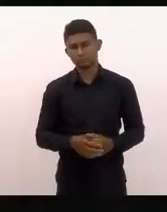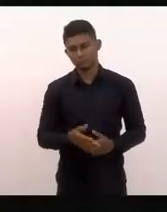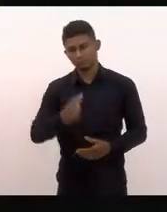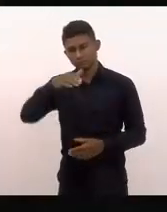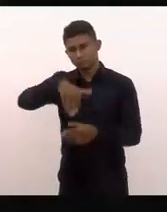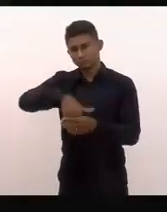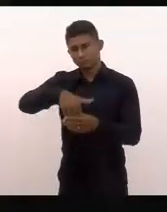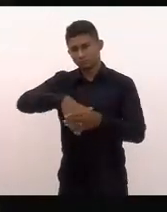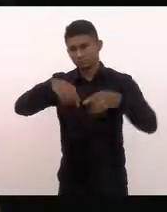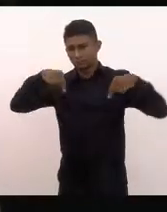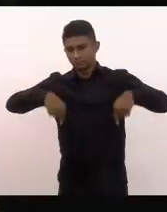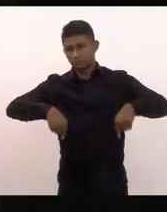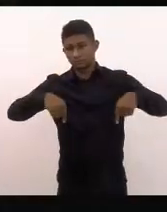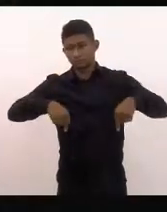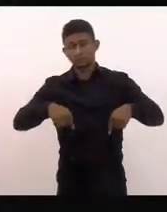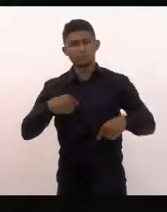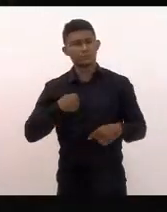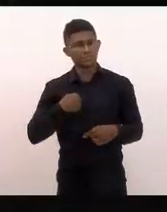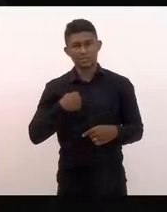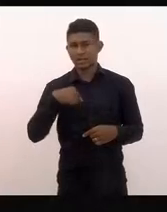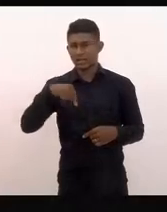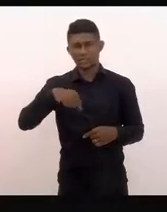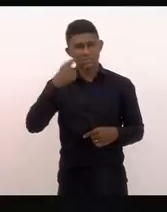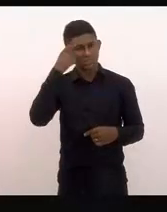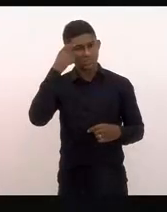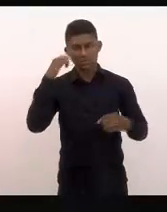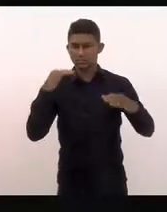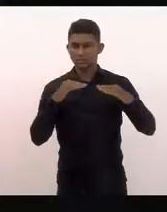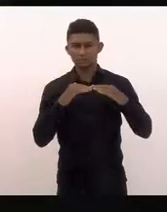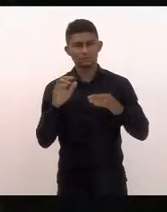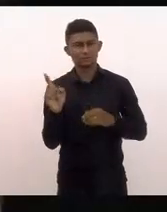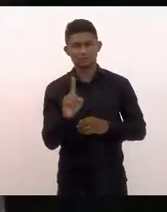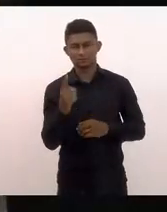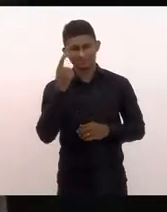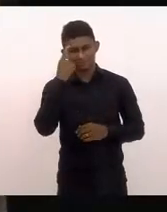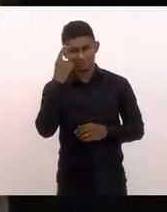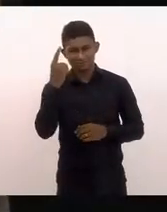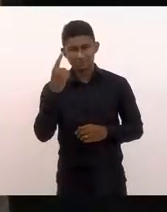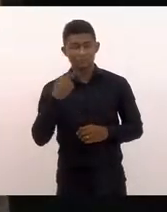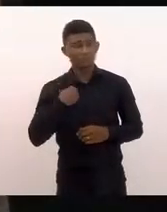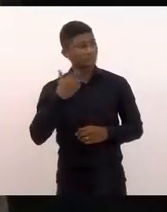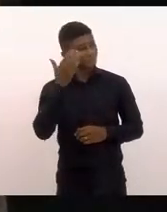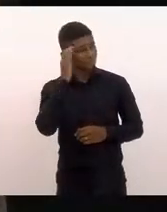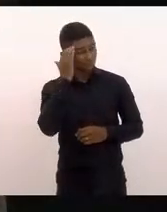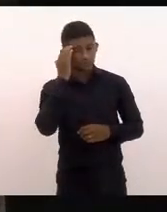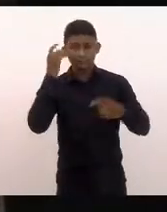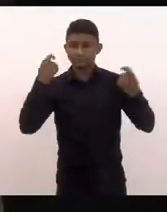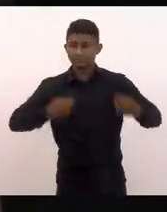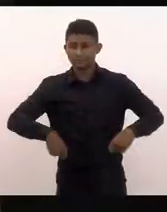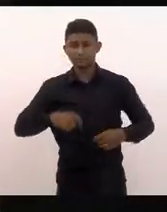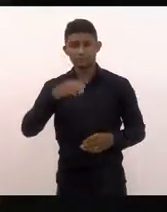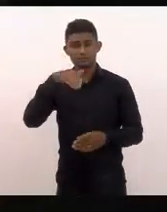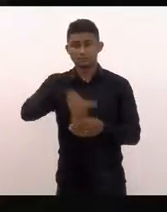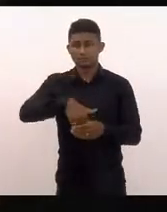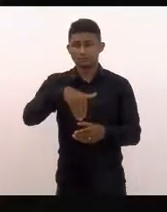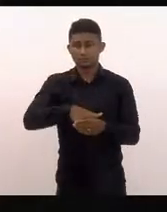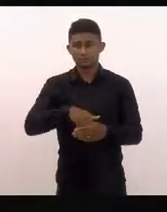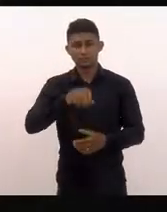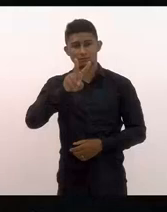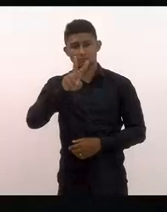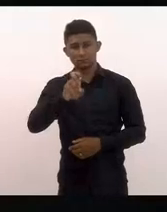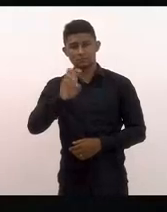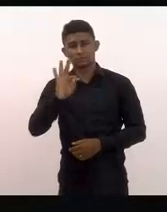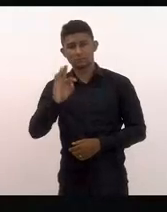votação, apesar de eu não concordar aqui na casa, que no meu entendimento teria que ser votado veto a